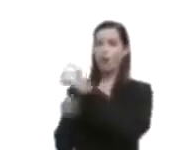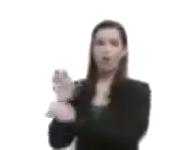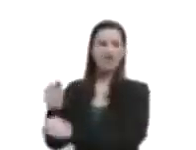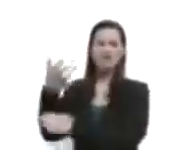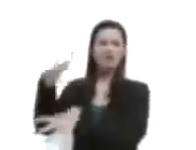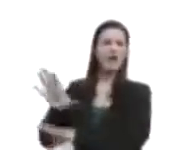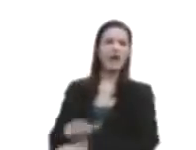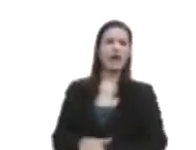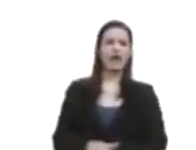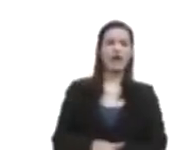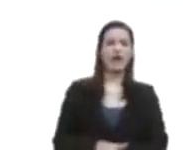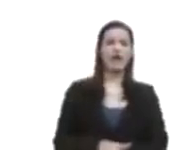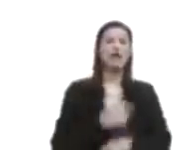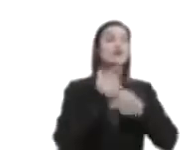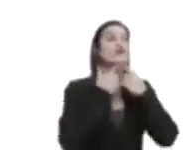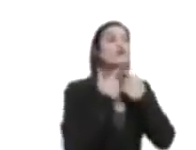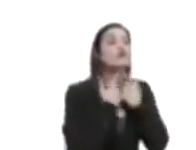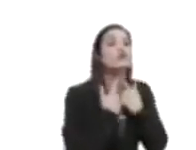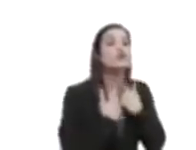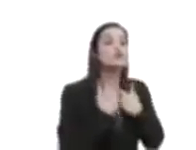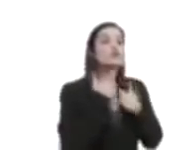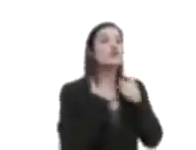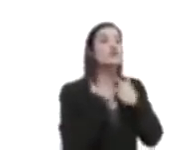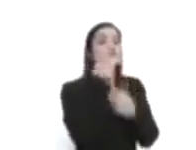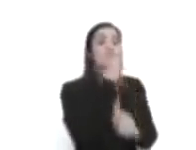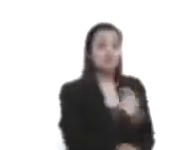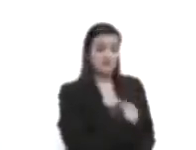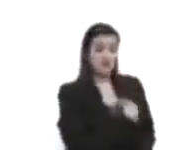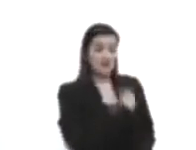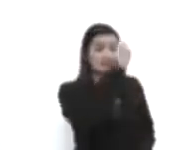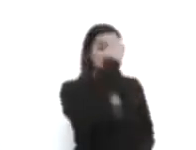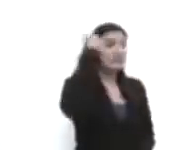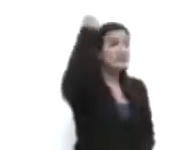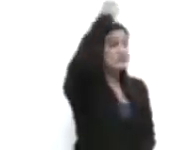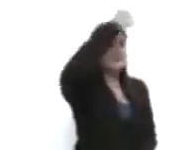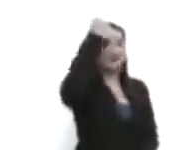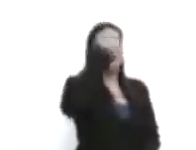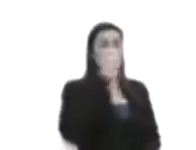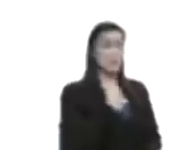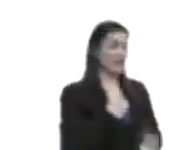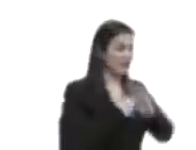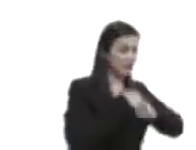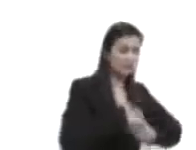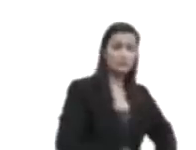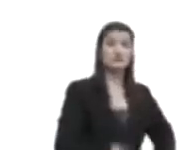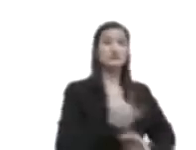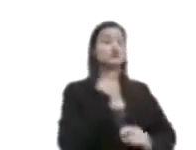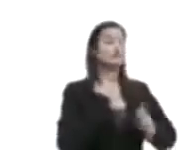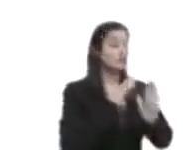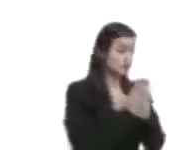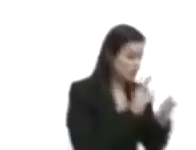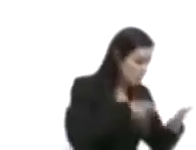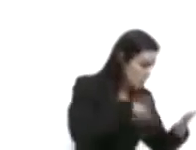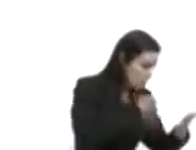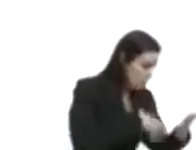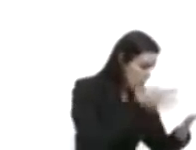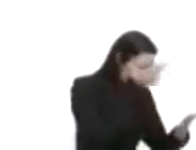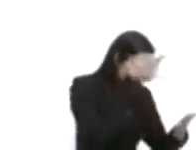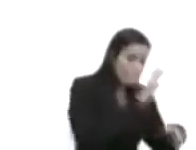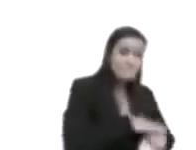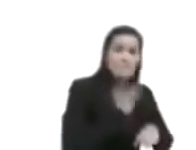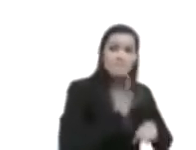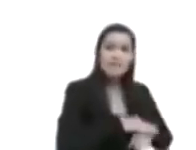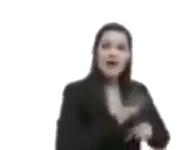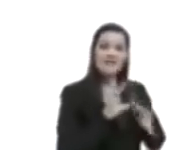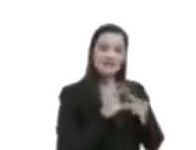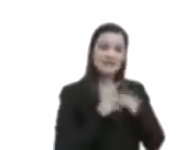espirituais, fome por santidade, fome por mortificação do pecado, fome por leitura das Escrituras, fome pela comunhão